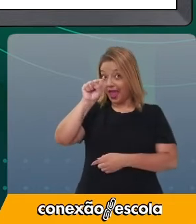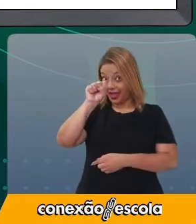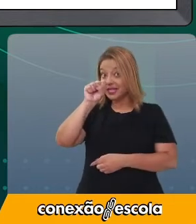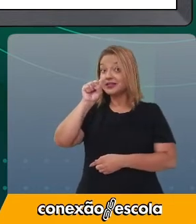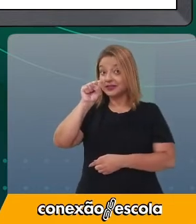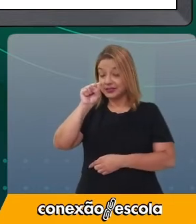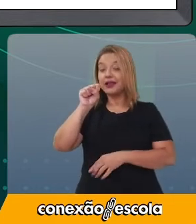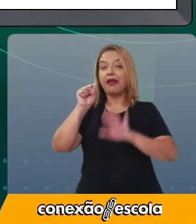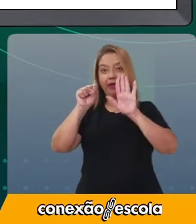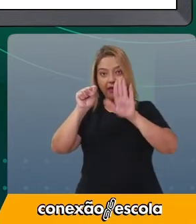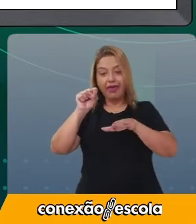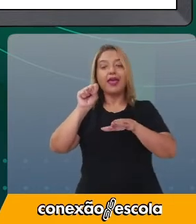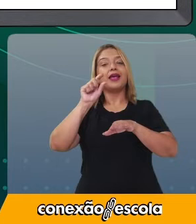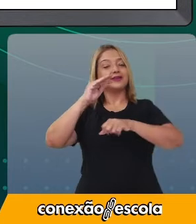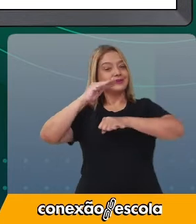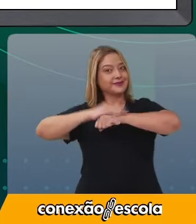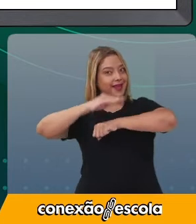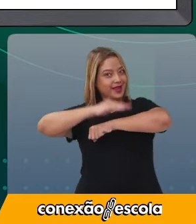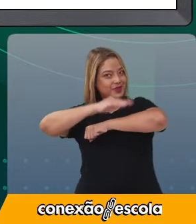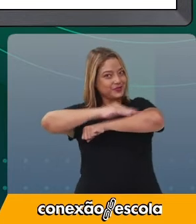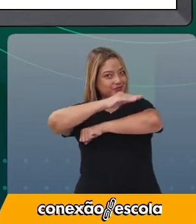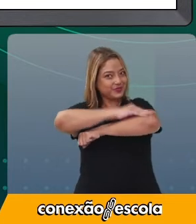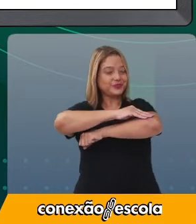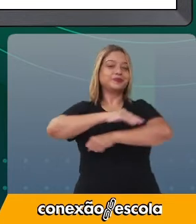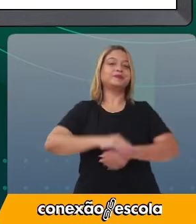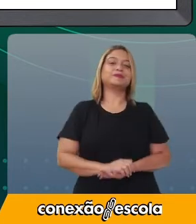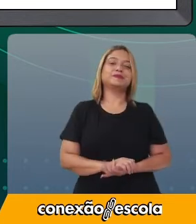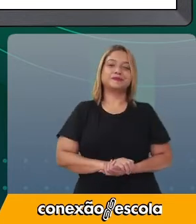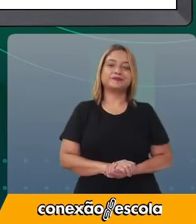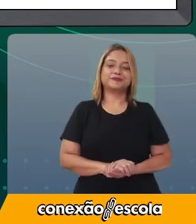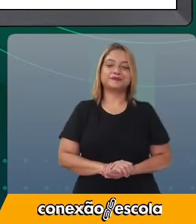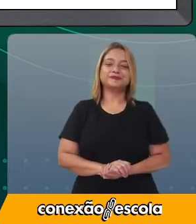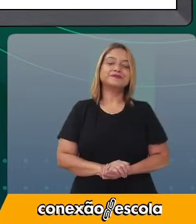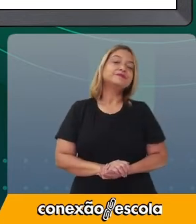S de sapo.